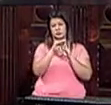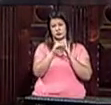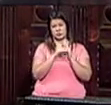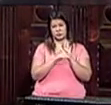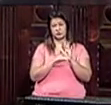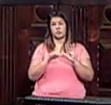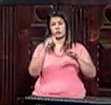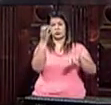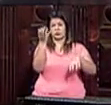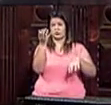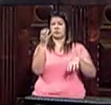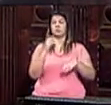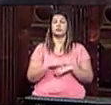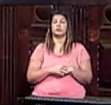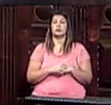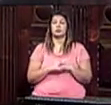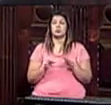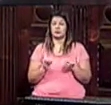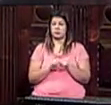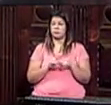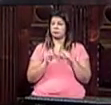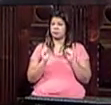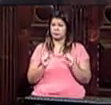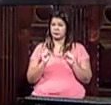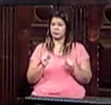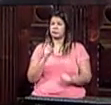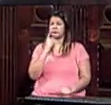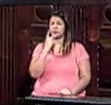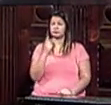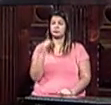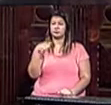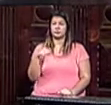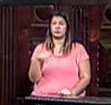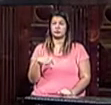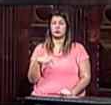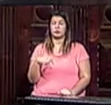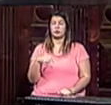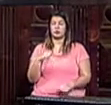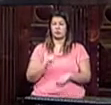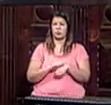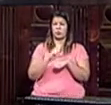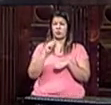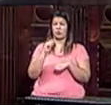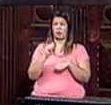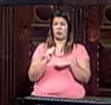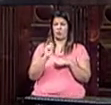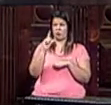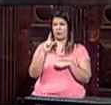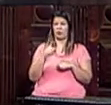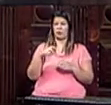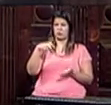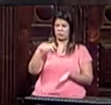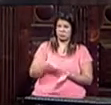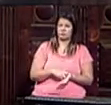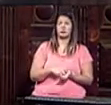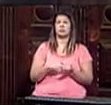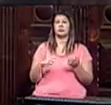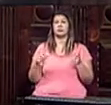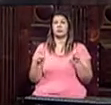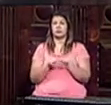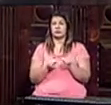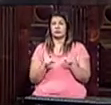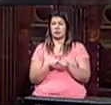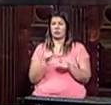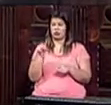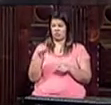Congresso Nacional. Poderíamos falar aqui do aumento da pena relativa à receptação, porque aquele